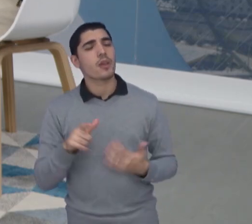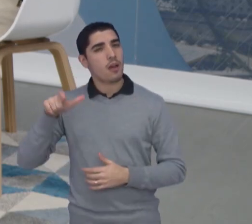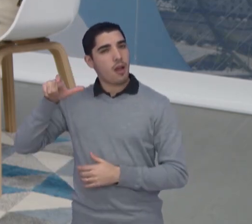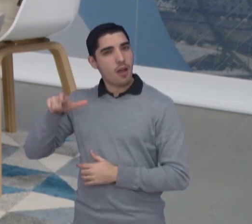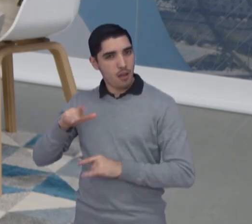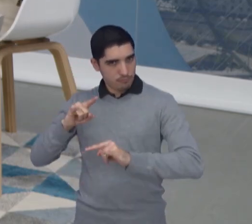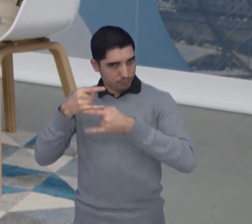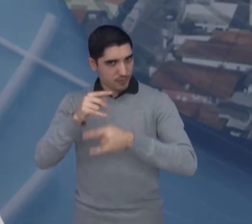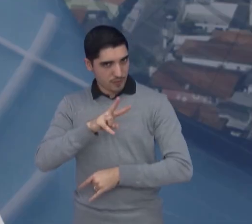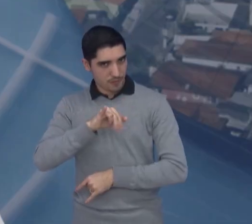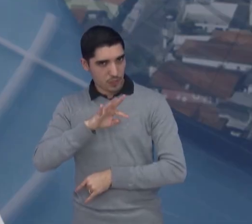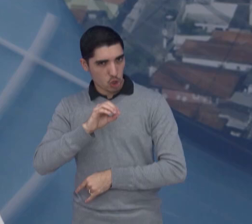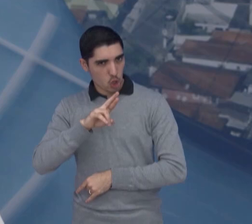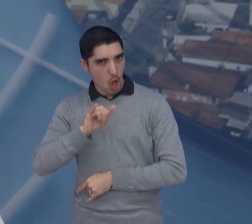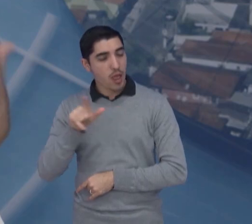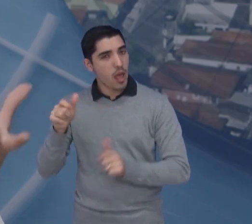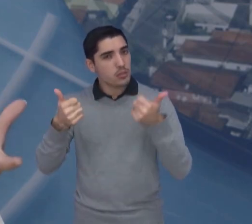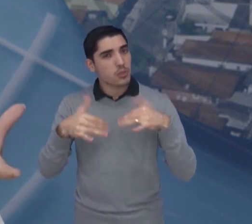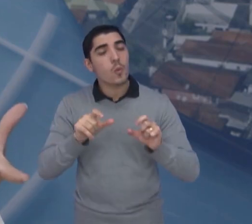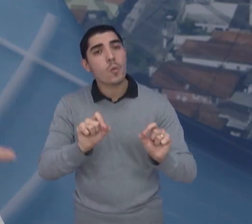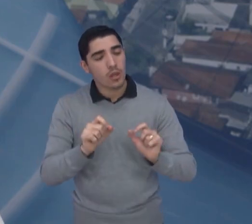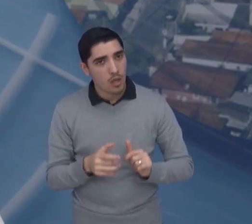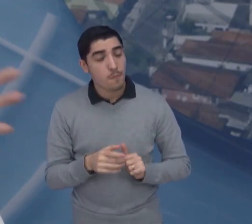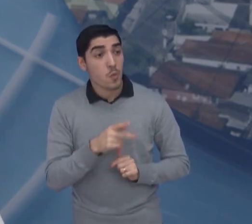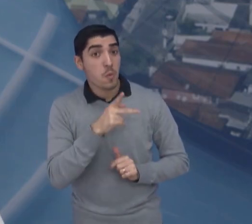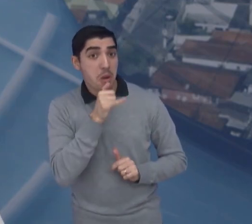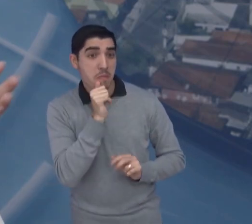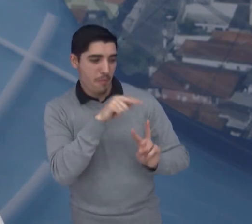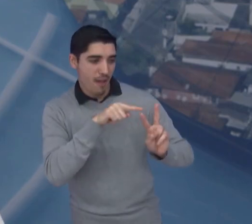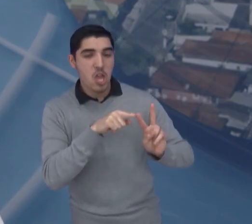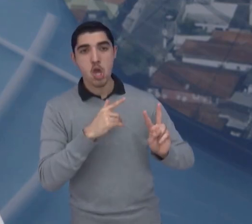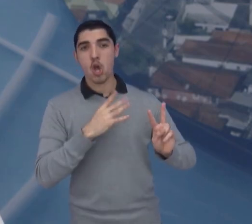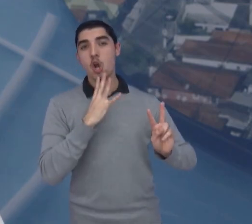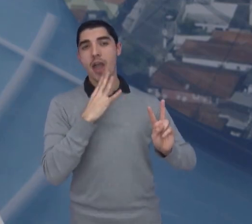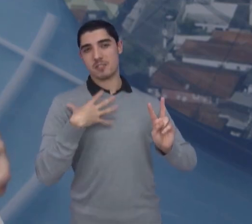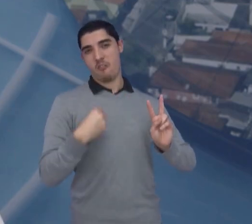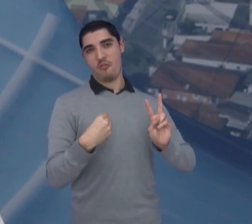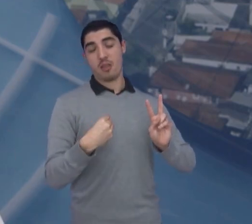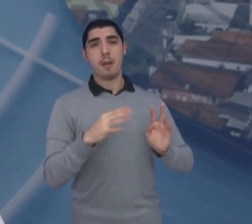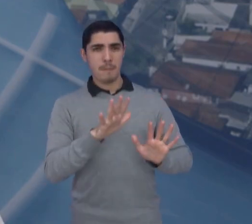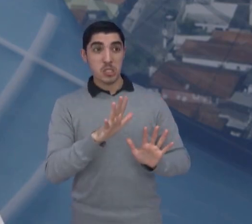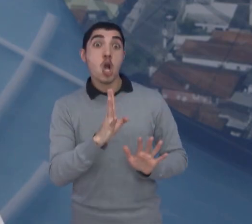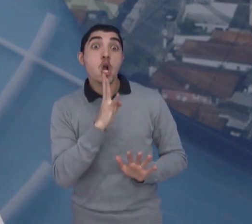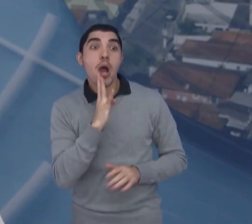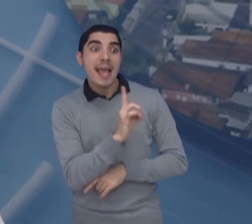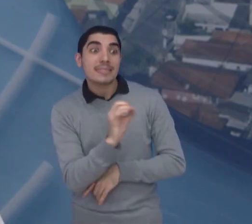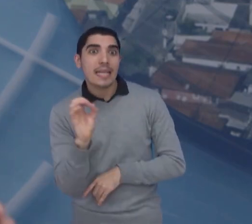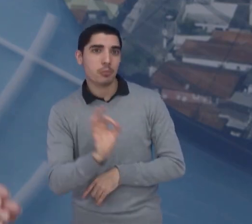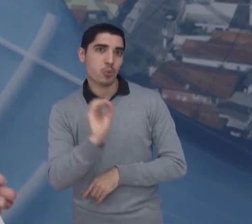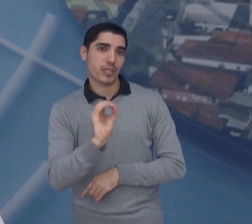também, né, de os pais conhecem, eu acho que ninguém conhece 100% o outro, mas pela vivência, né,